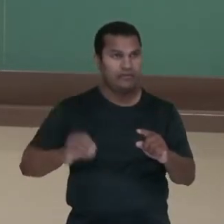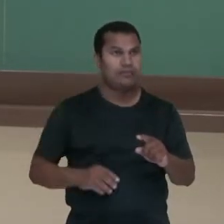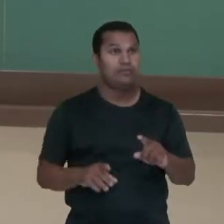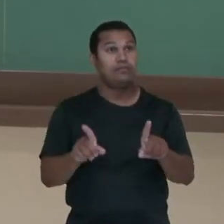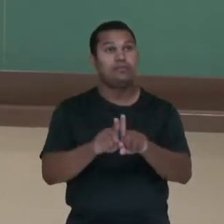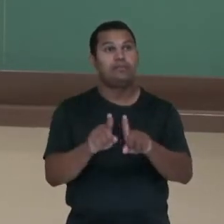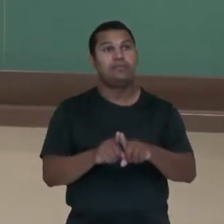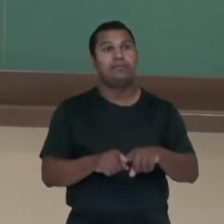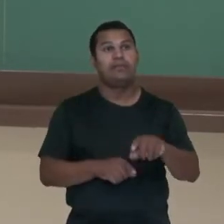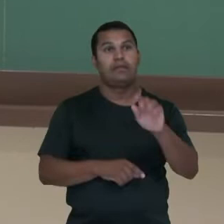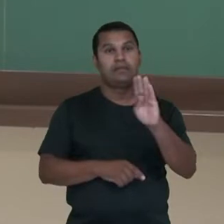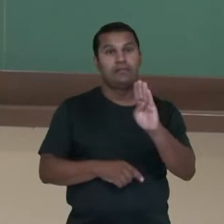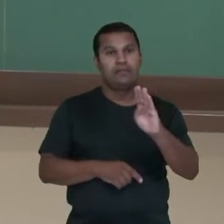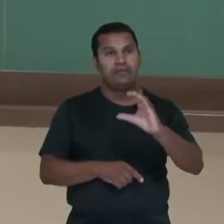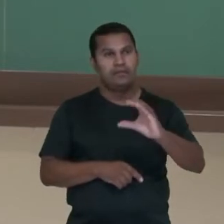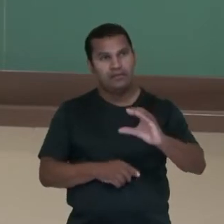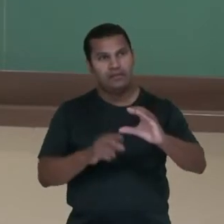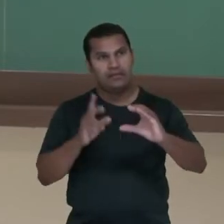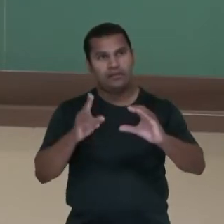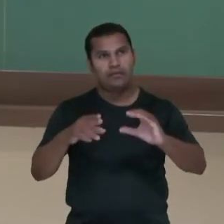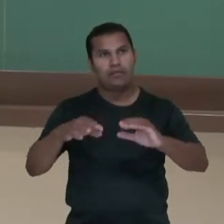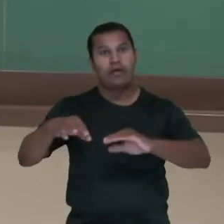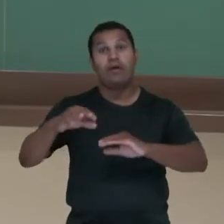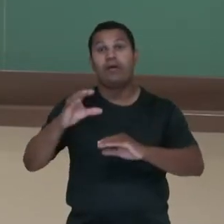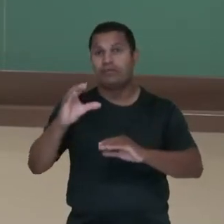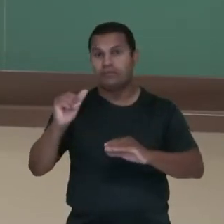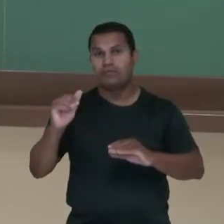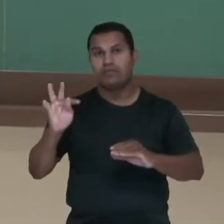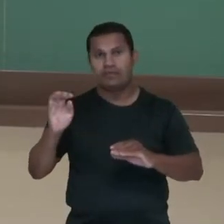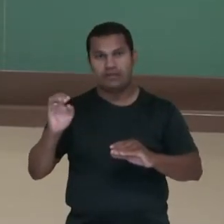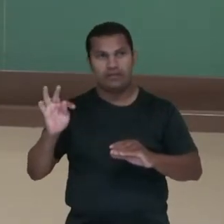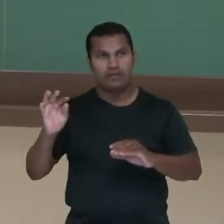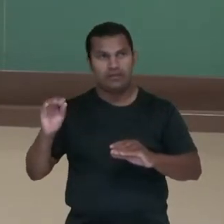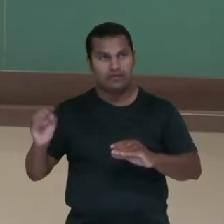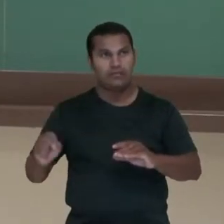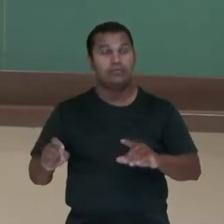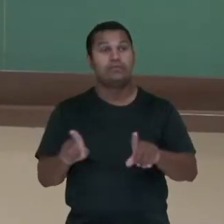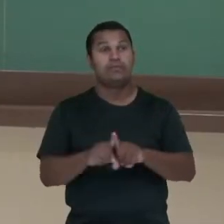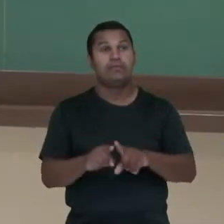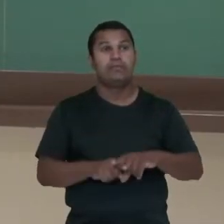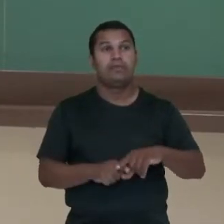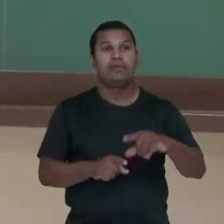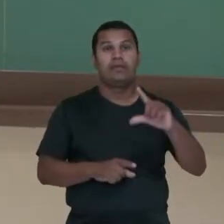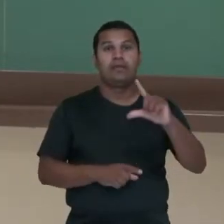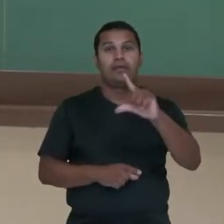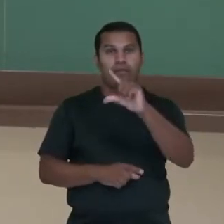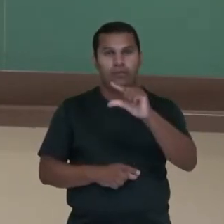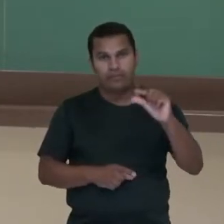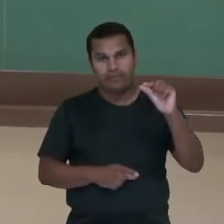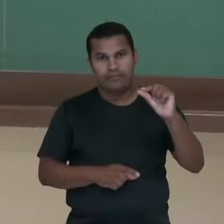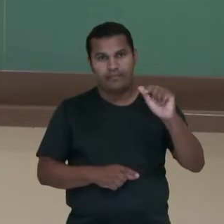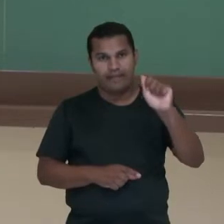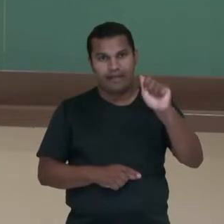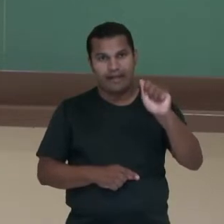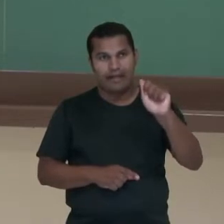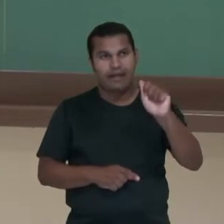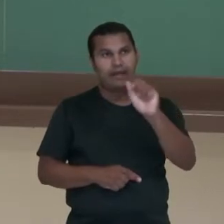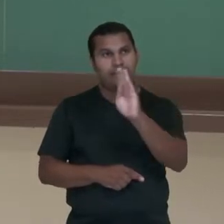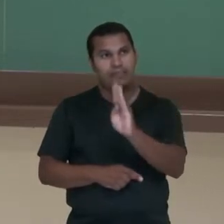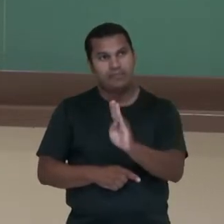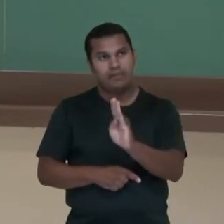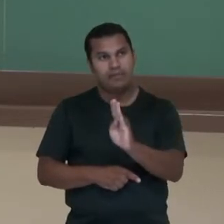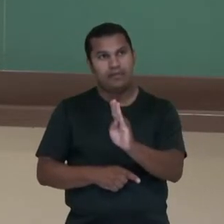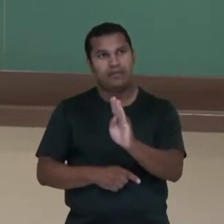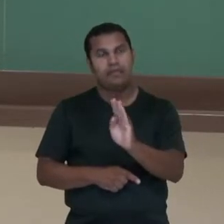são as medidas dos ângulos internos, né? Que tem que ser diferente de 90, porque o meu ângulo reto vale 90